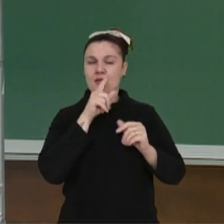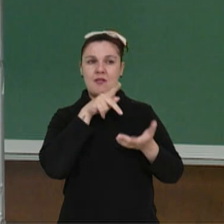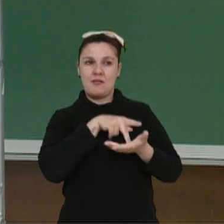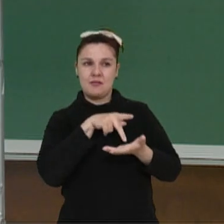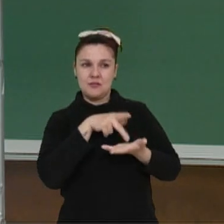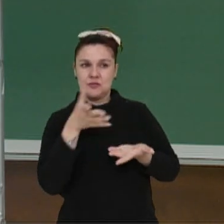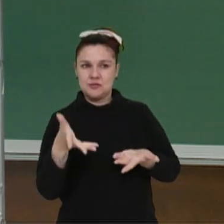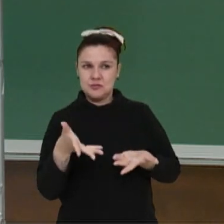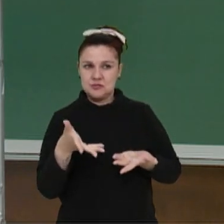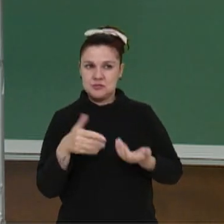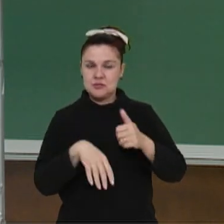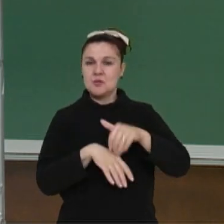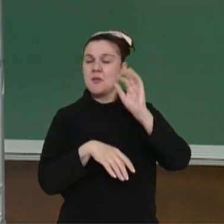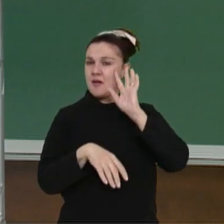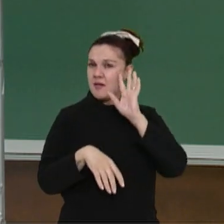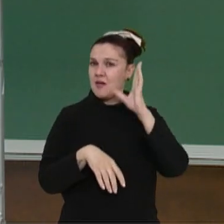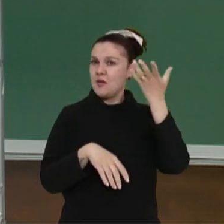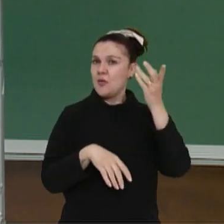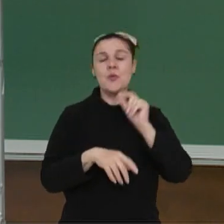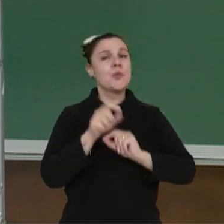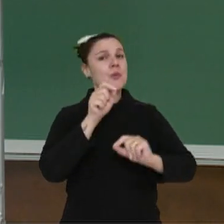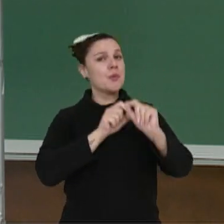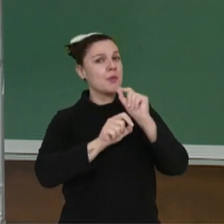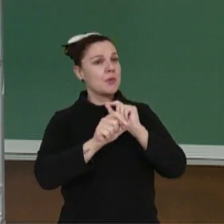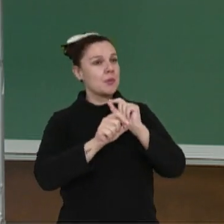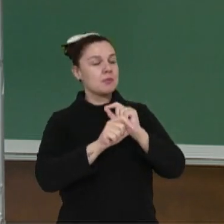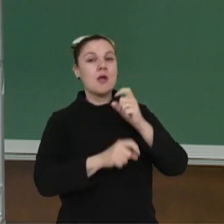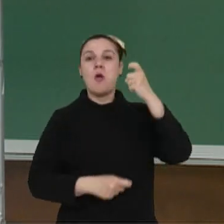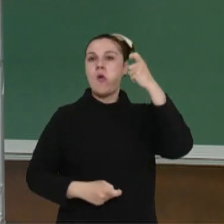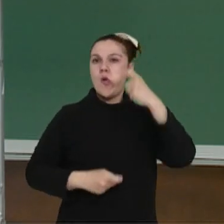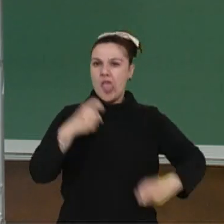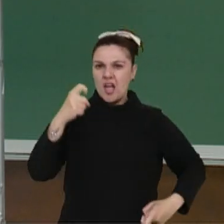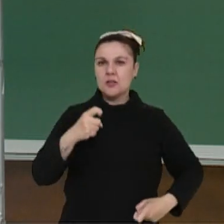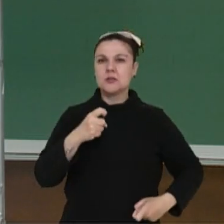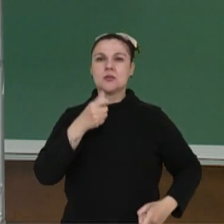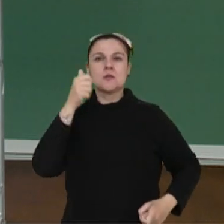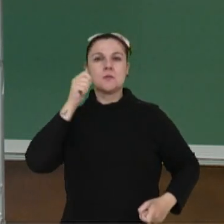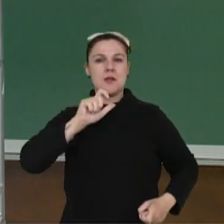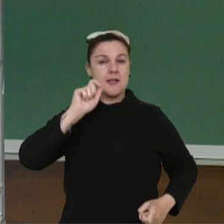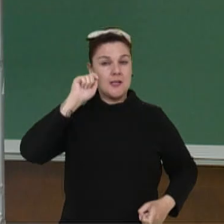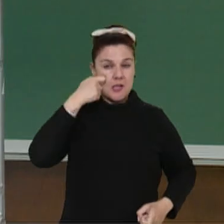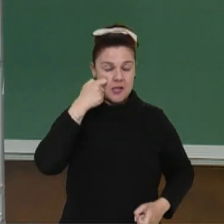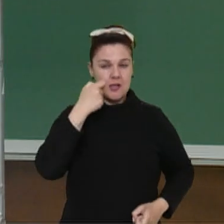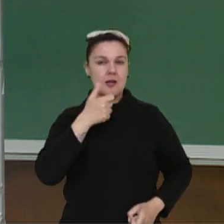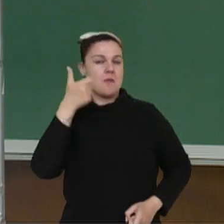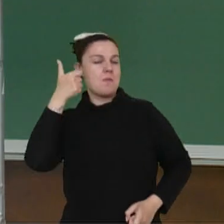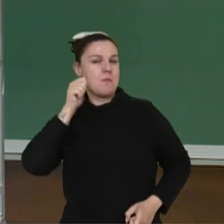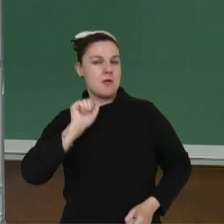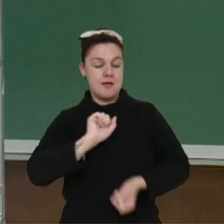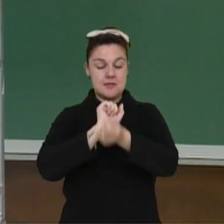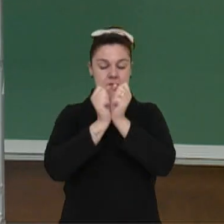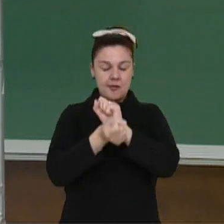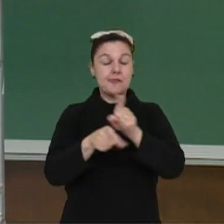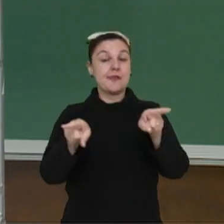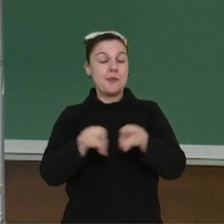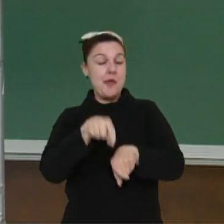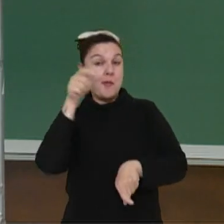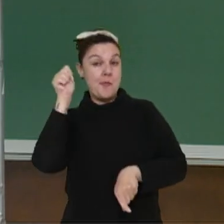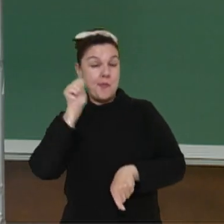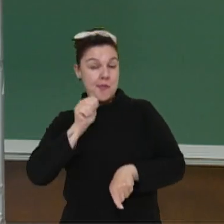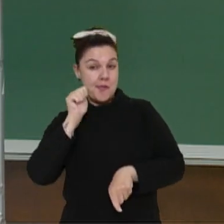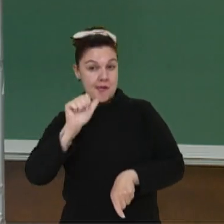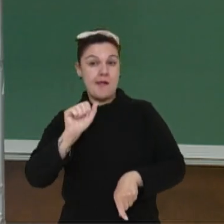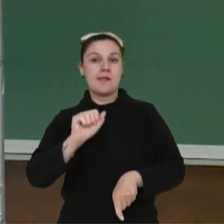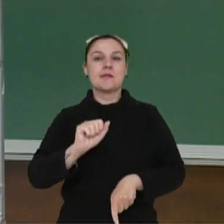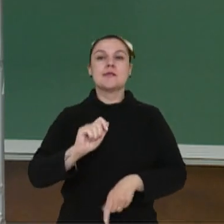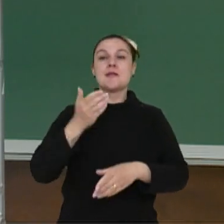realmente muito aconteceu, que era através do estupro das mulheres negras, das mulheres escravas e das mulheres indígenas também.